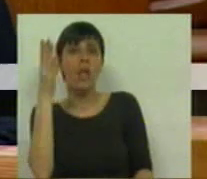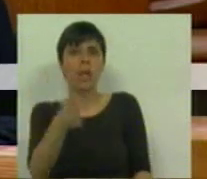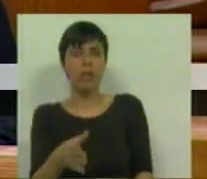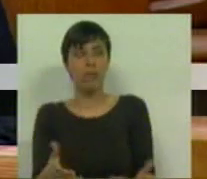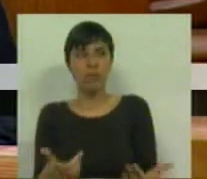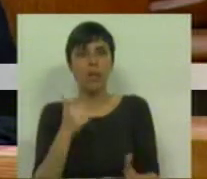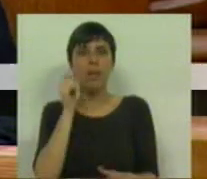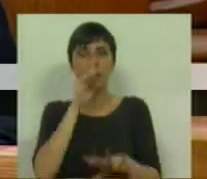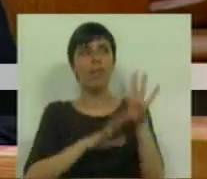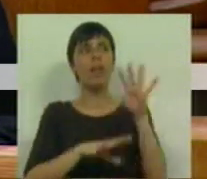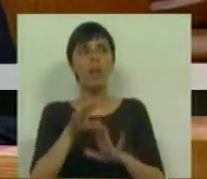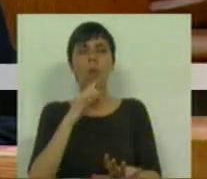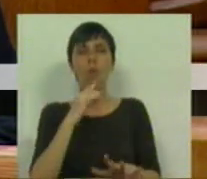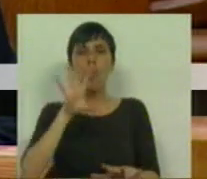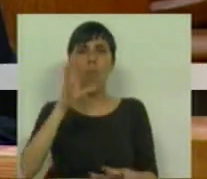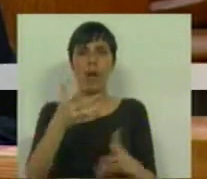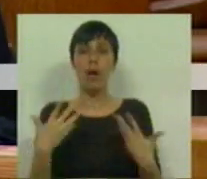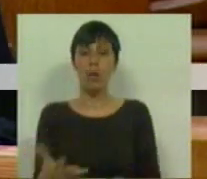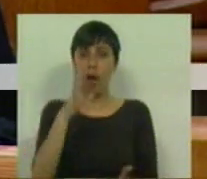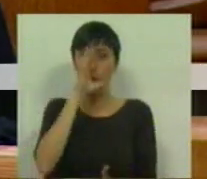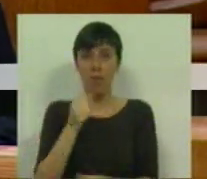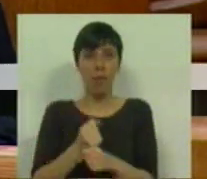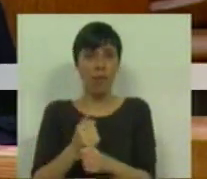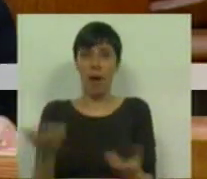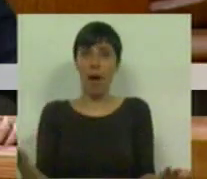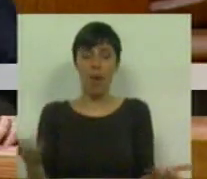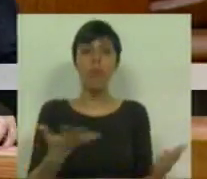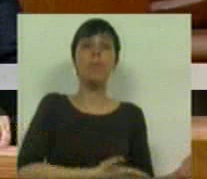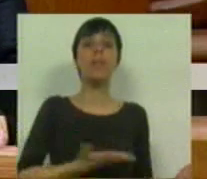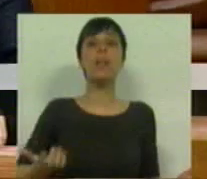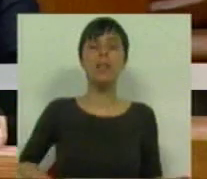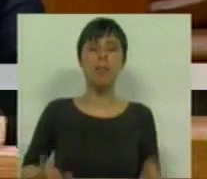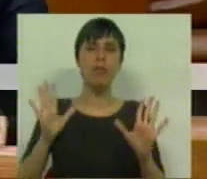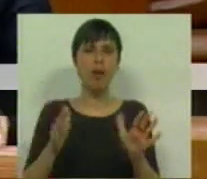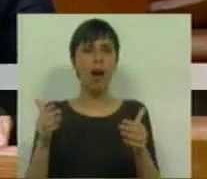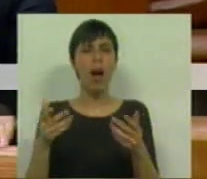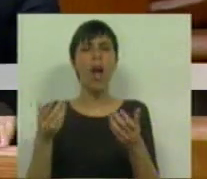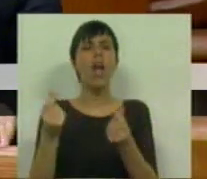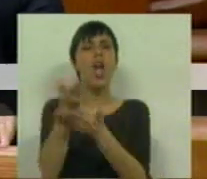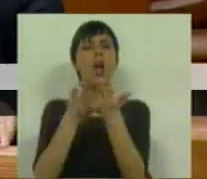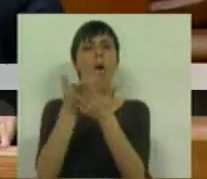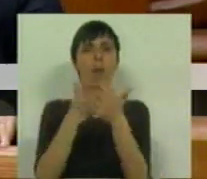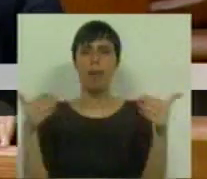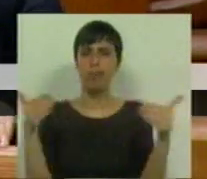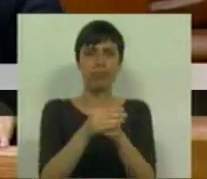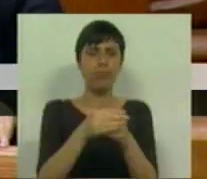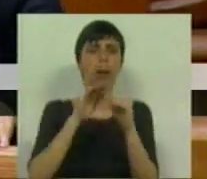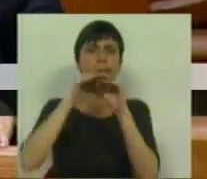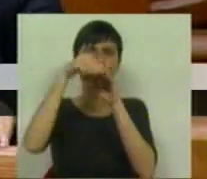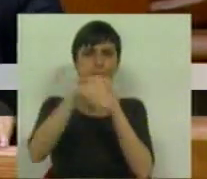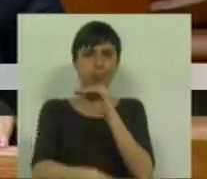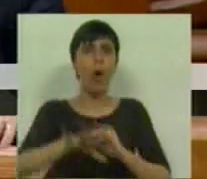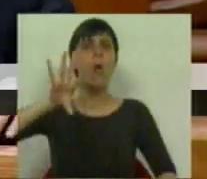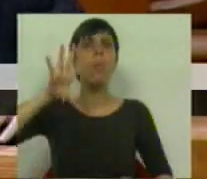fez tanto por este país como o atual governo. O desemprego está a matar a economia, afundando o